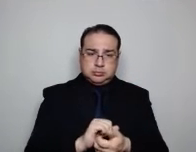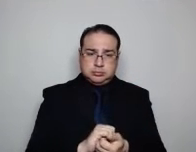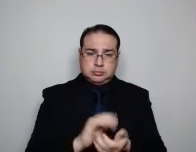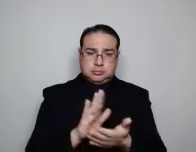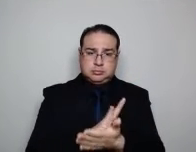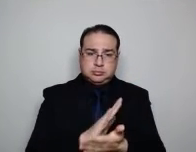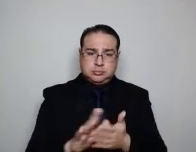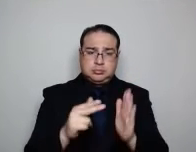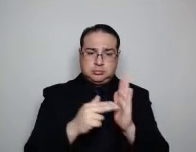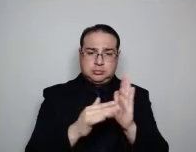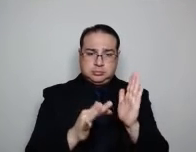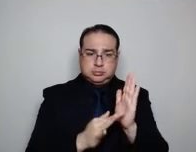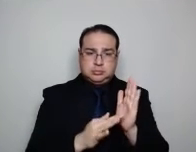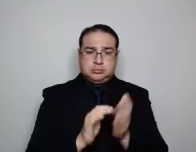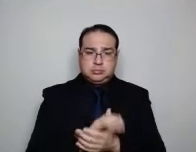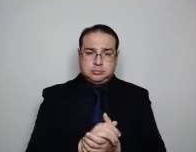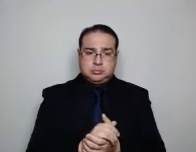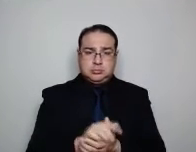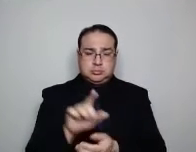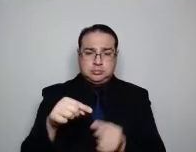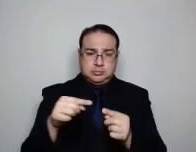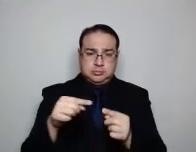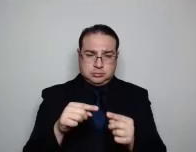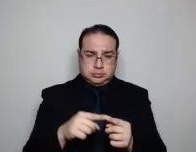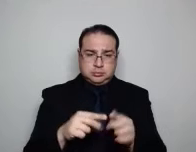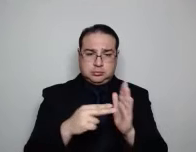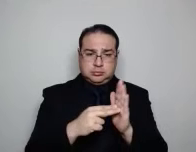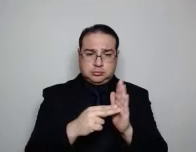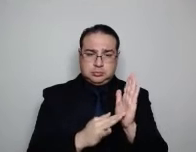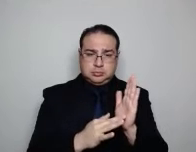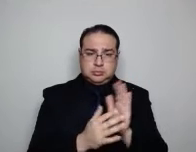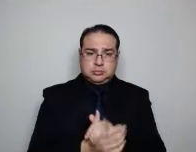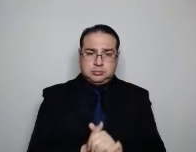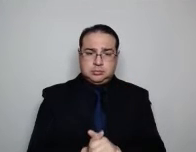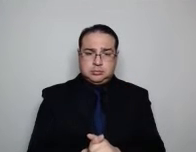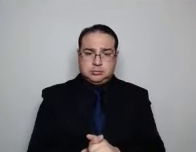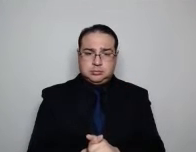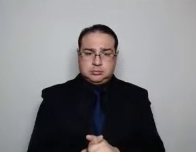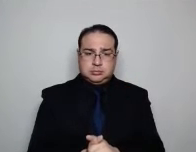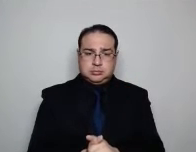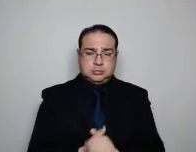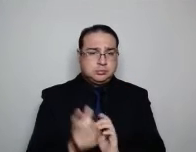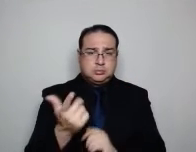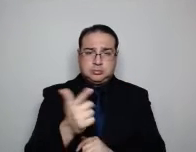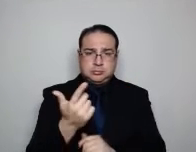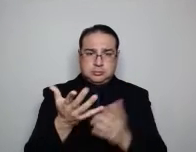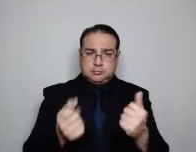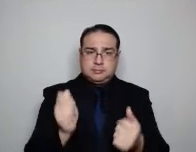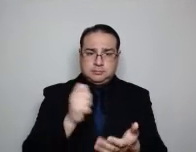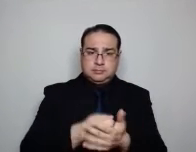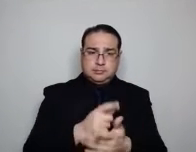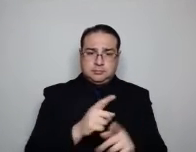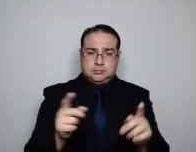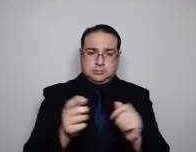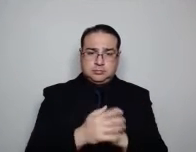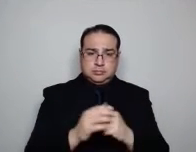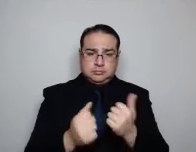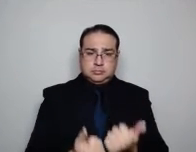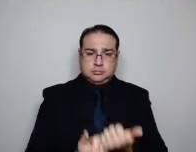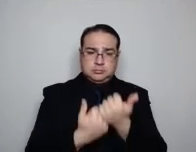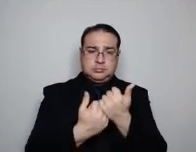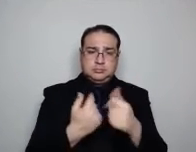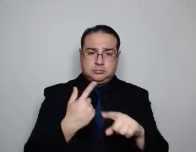emitidas posteriormente, e estas notas não deveriam ser pagas, elas não se sustentam porque